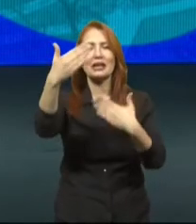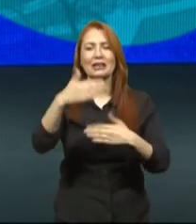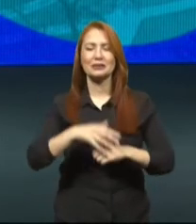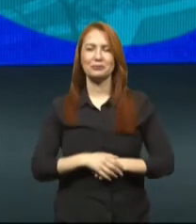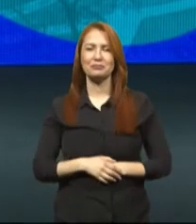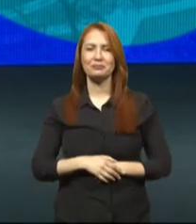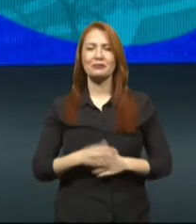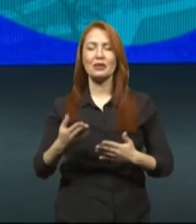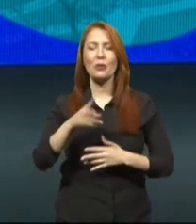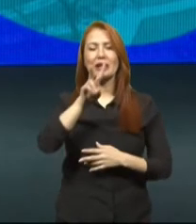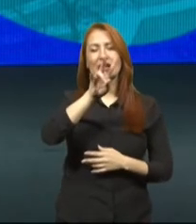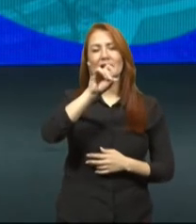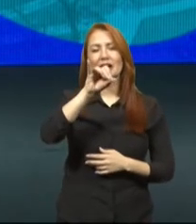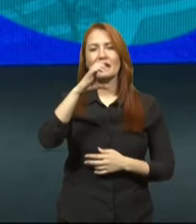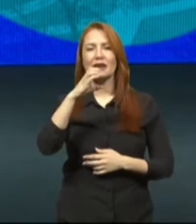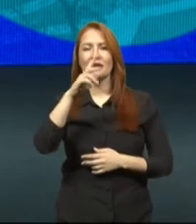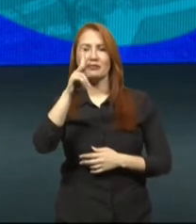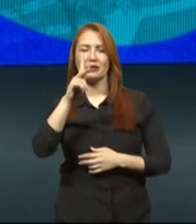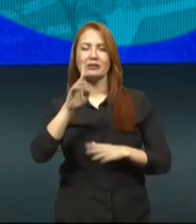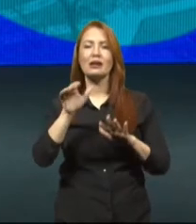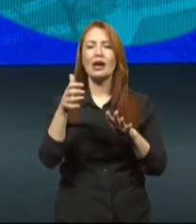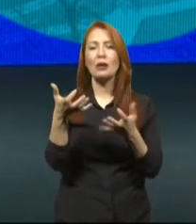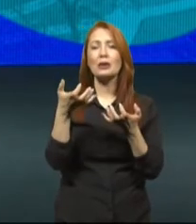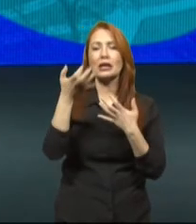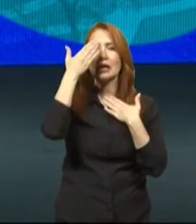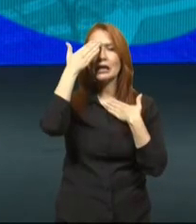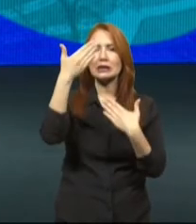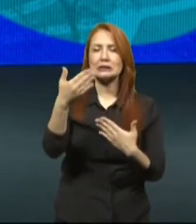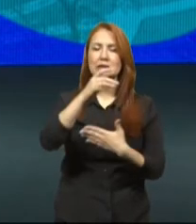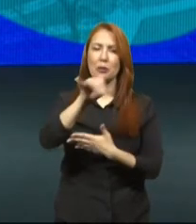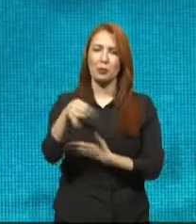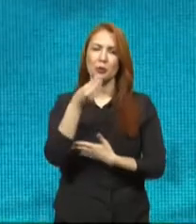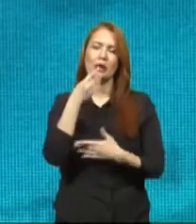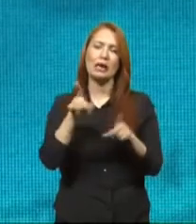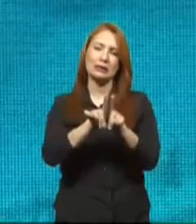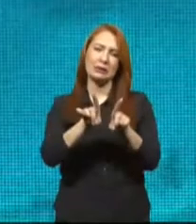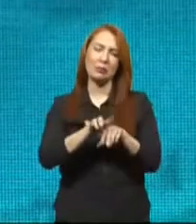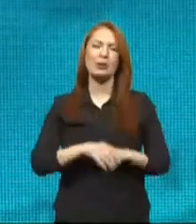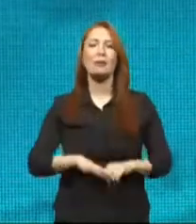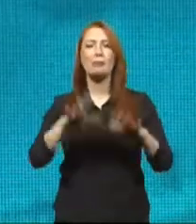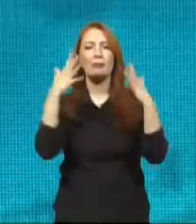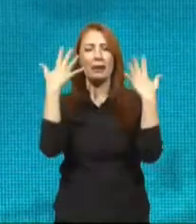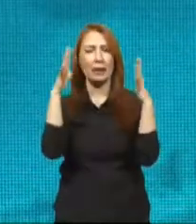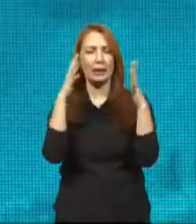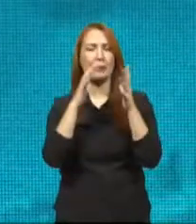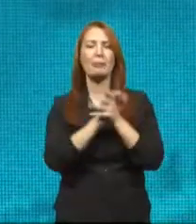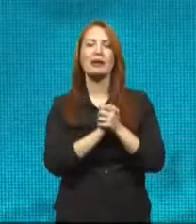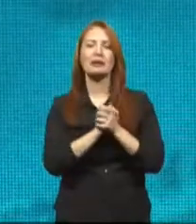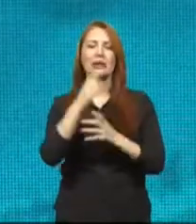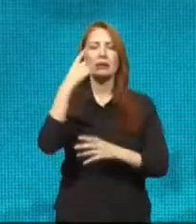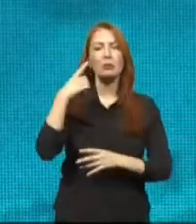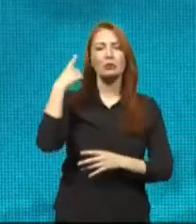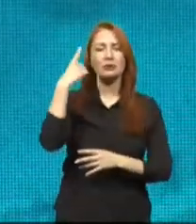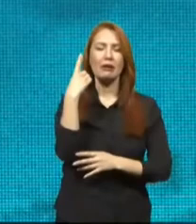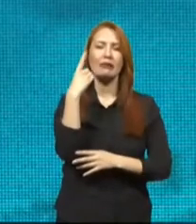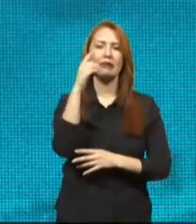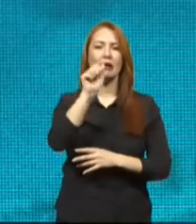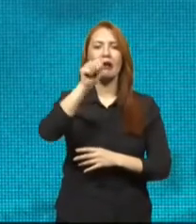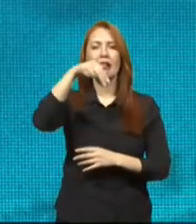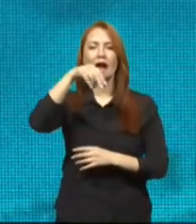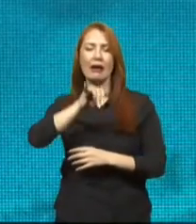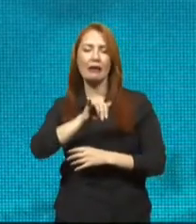Vicky? Eu queria muito agradecer a oportunidade também. Queria mandar os parabéns à deputada Anne Ortiz, que é autora da nossa lei